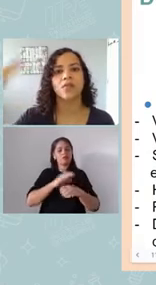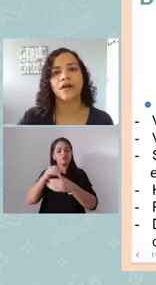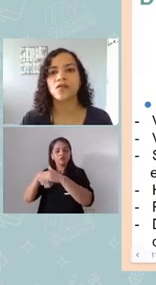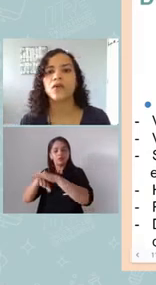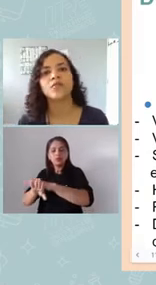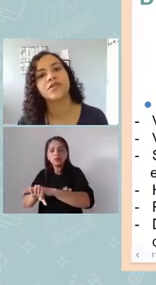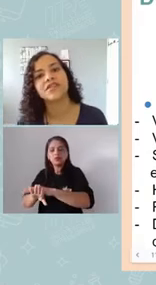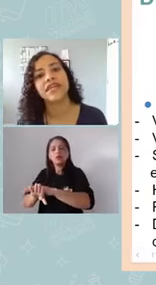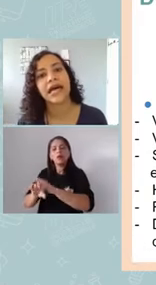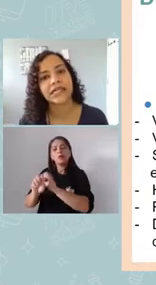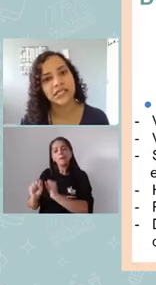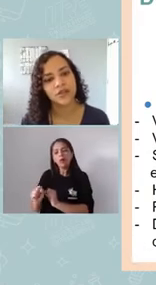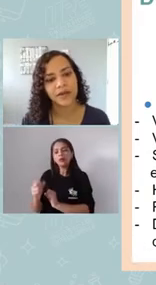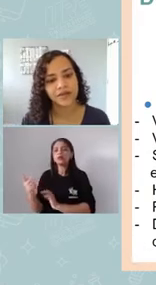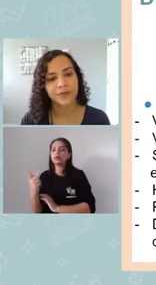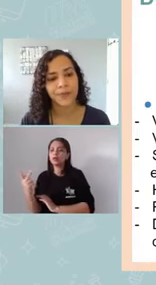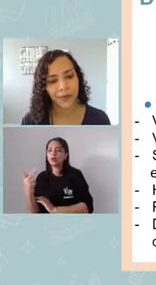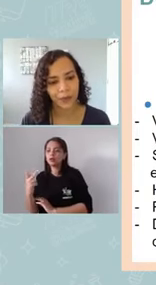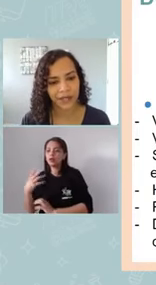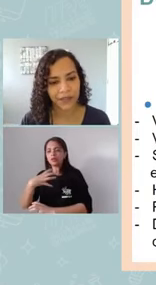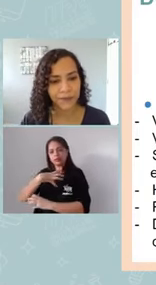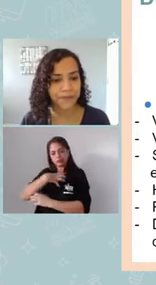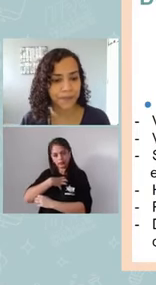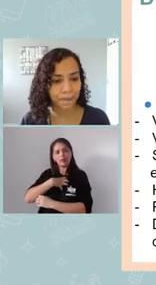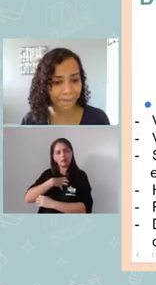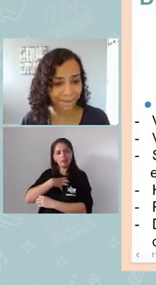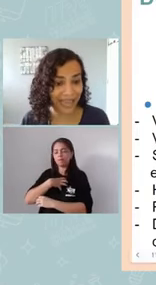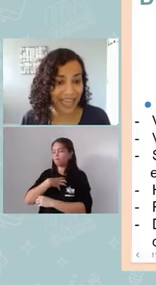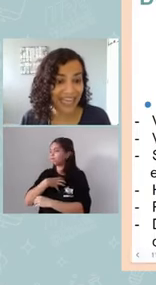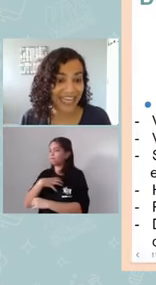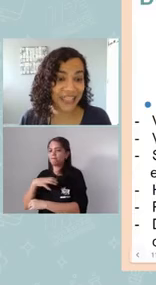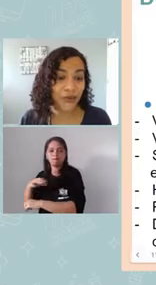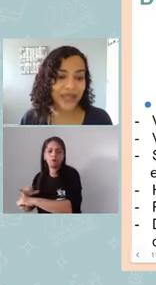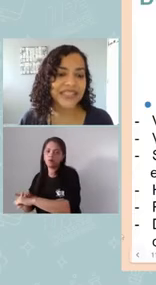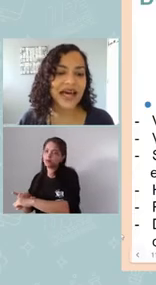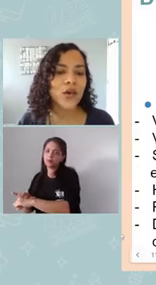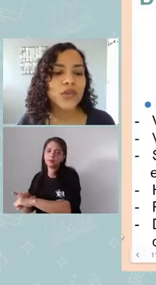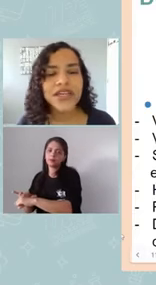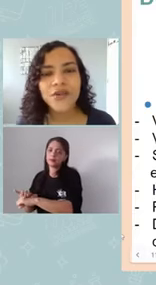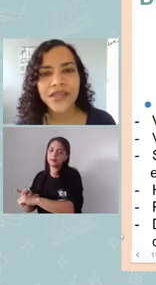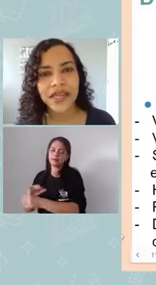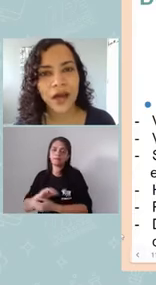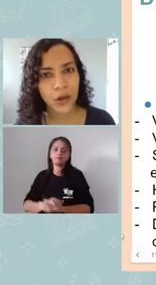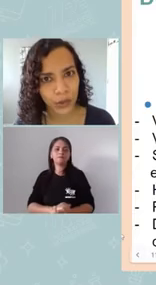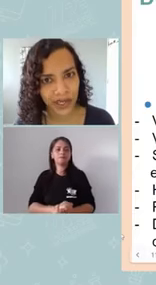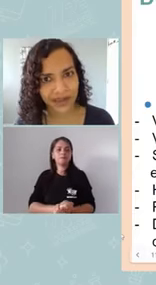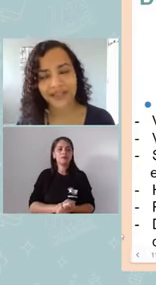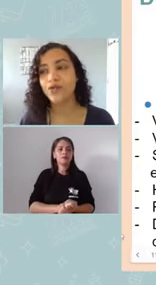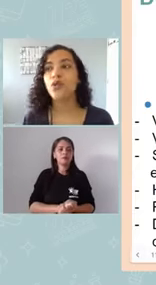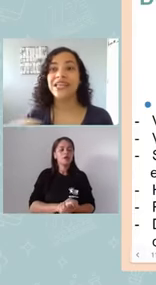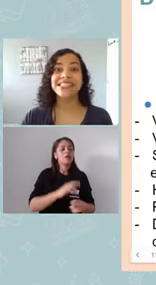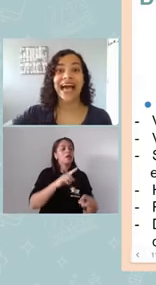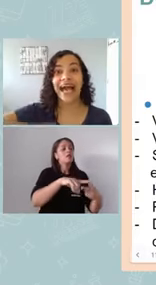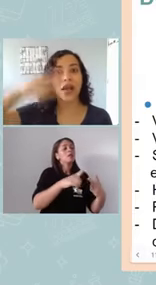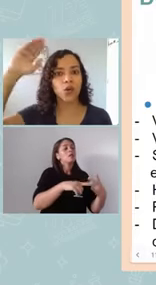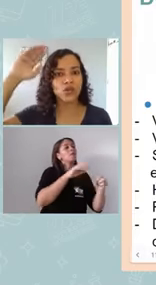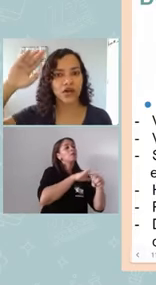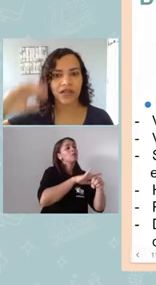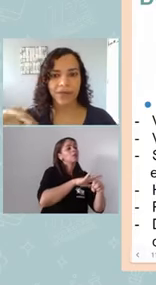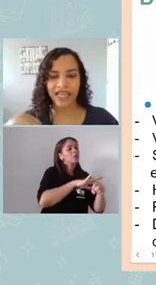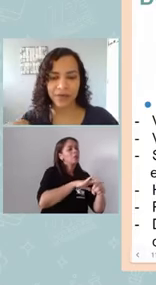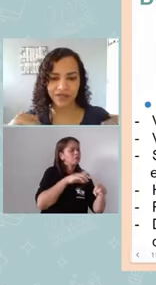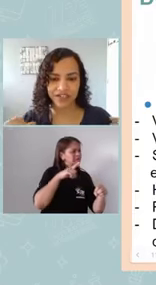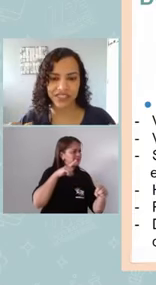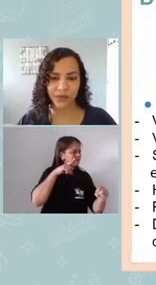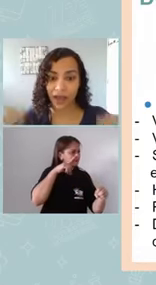tanto ser sintomático quanto pode ser assintomático, ok? E doença aguda e doença crônica. Então, doença